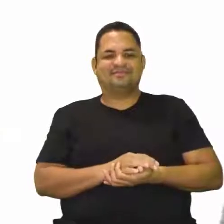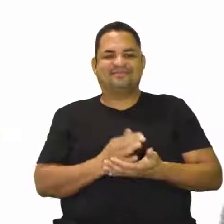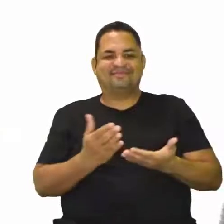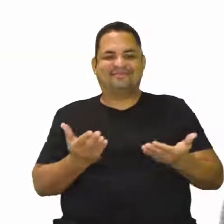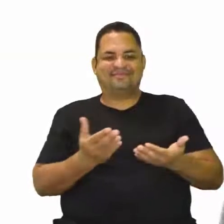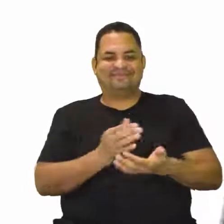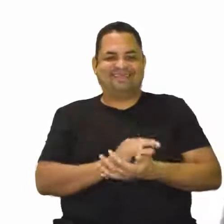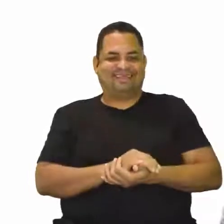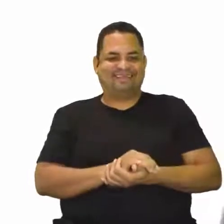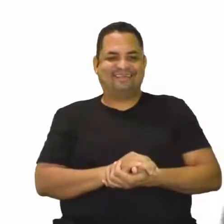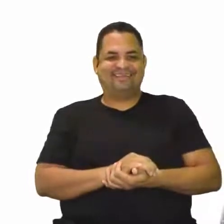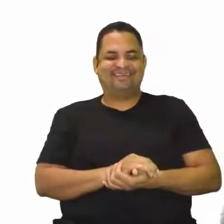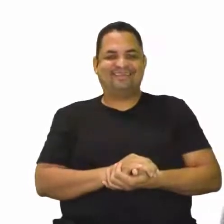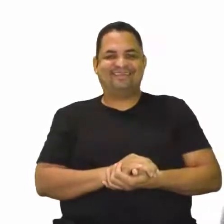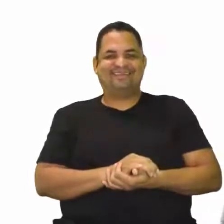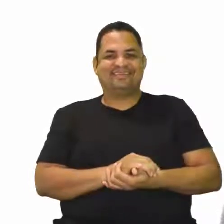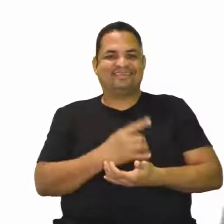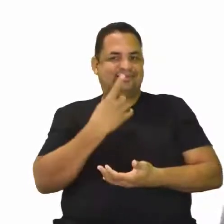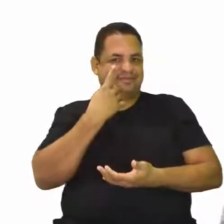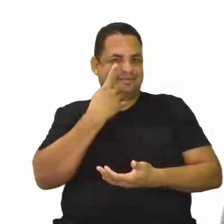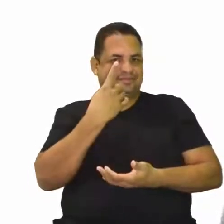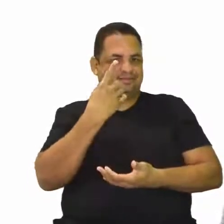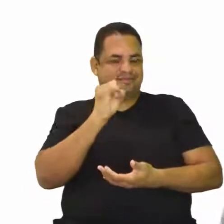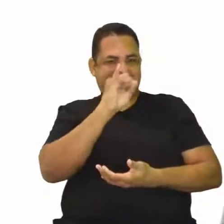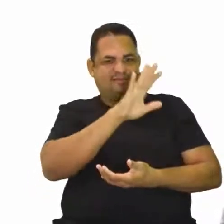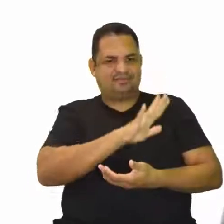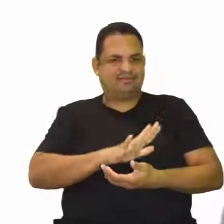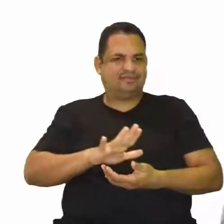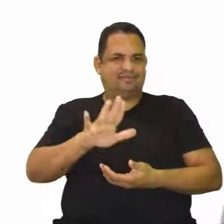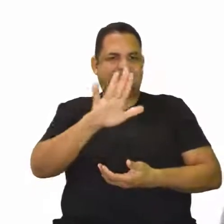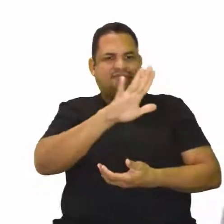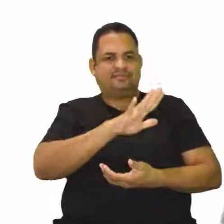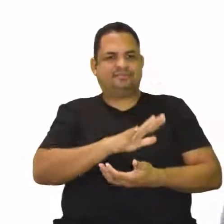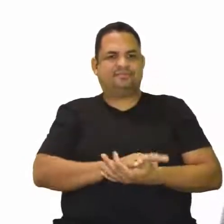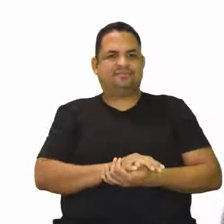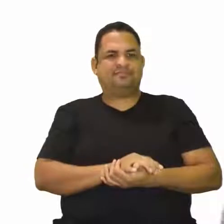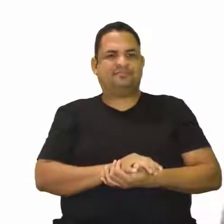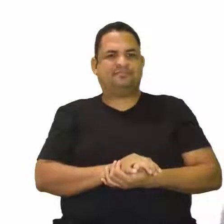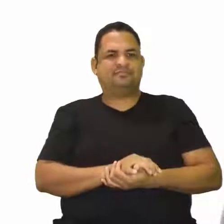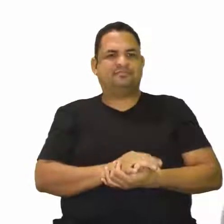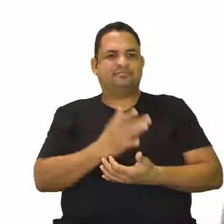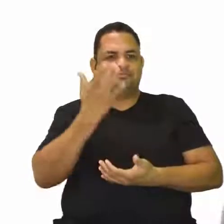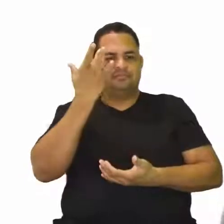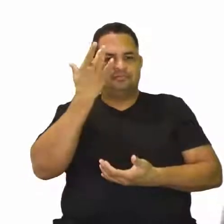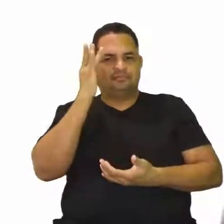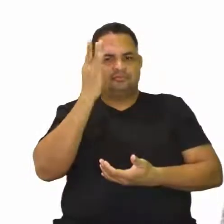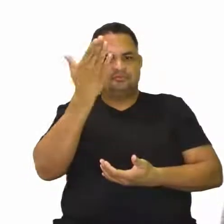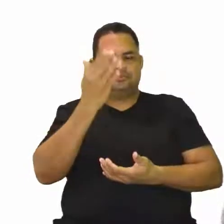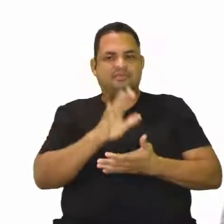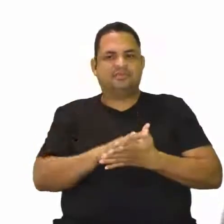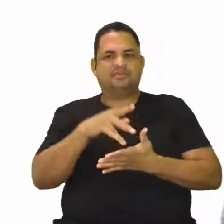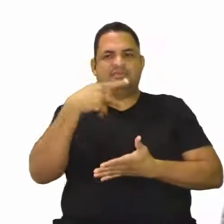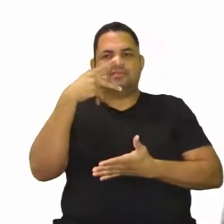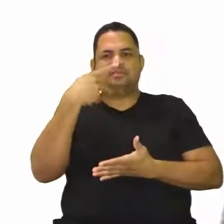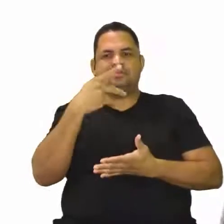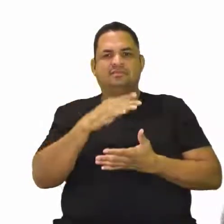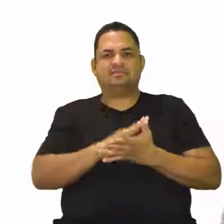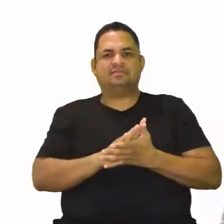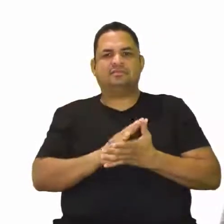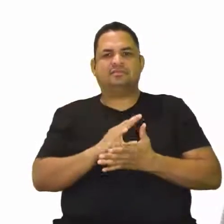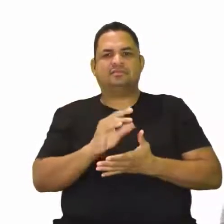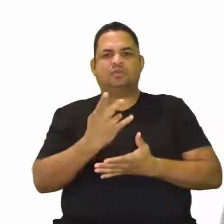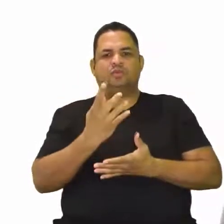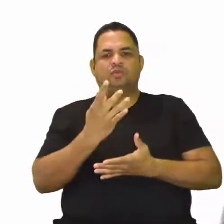aí ó olha lá veja aí essa imagem e eu não sei se eu vou falar com vocês nessa aula do